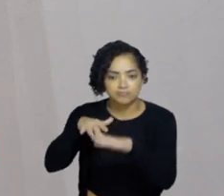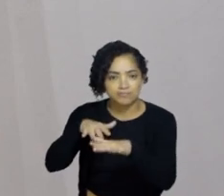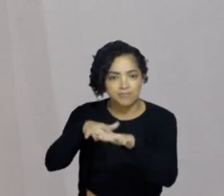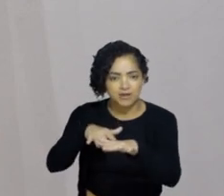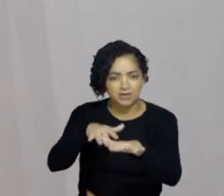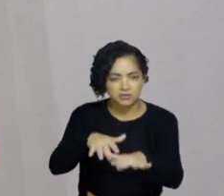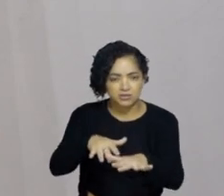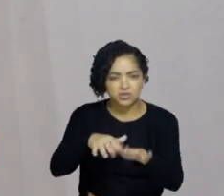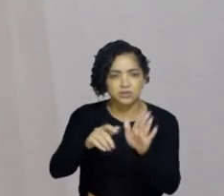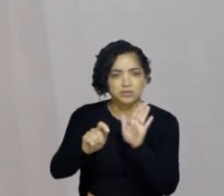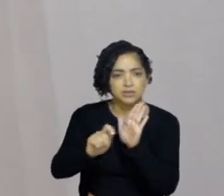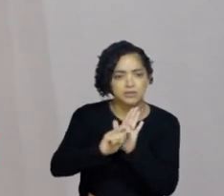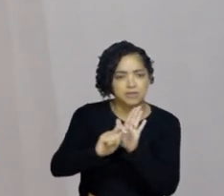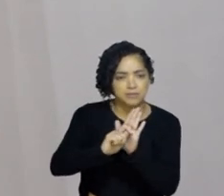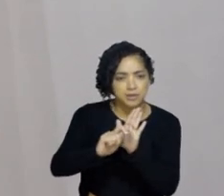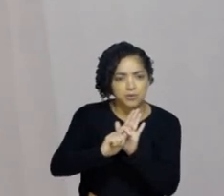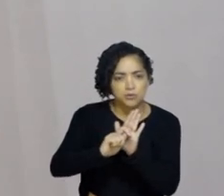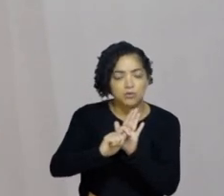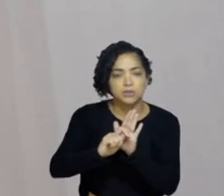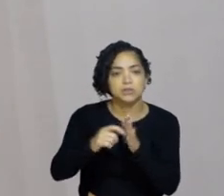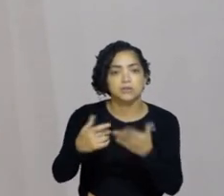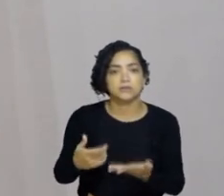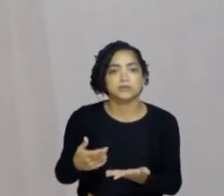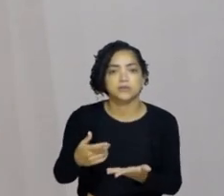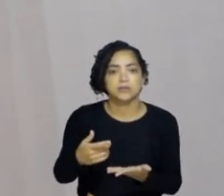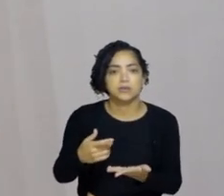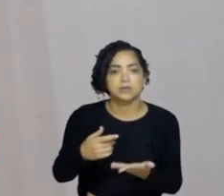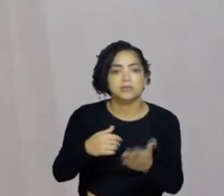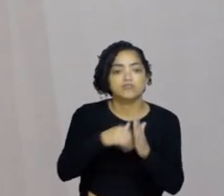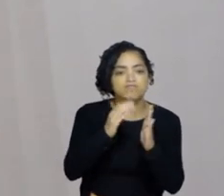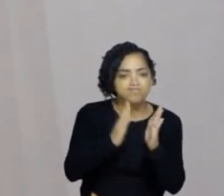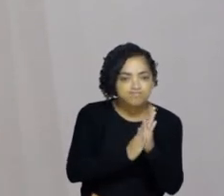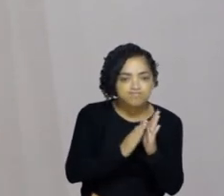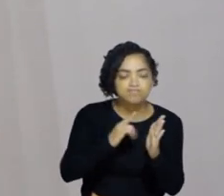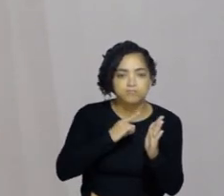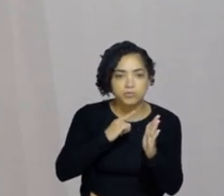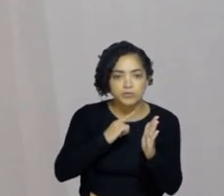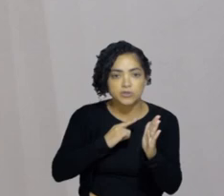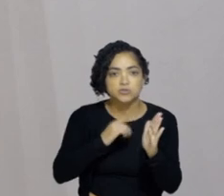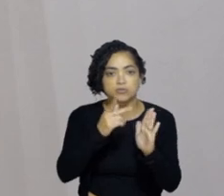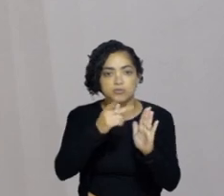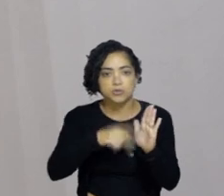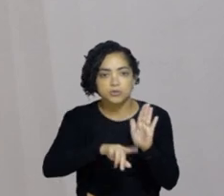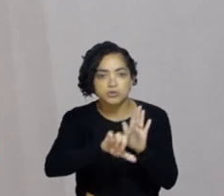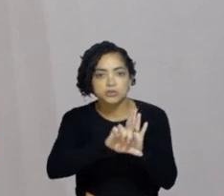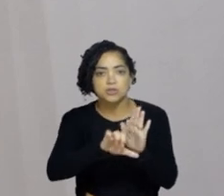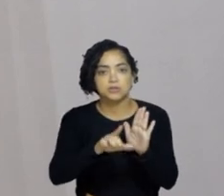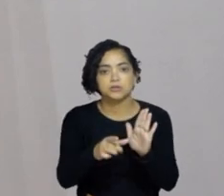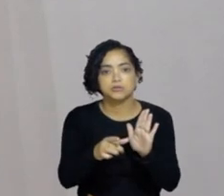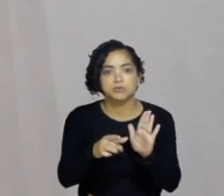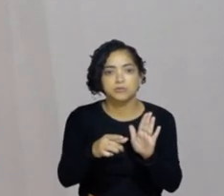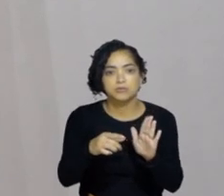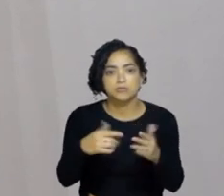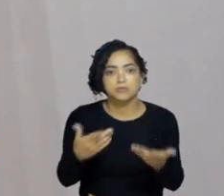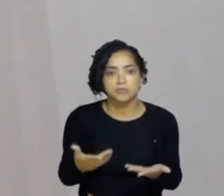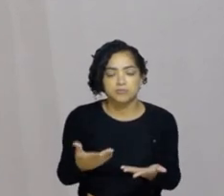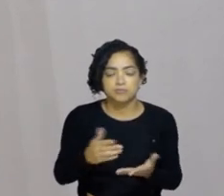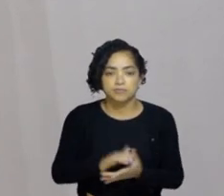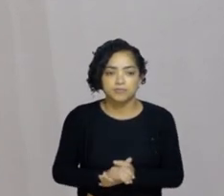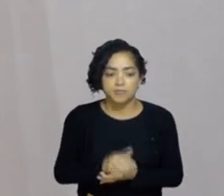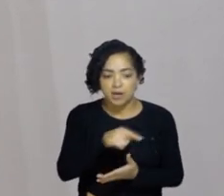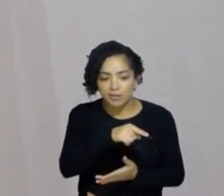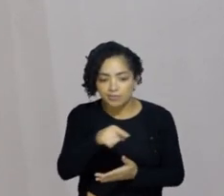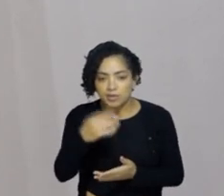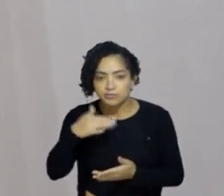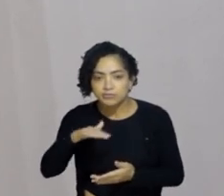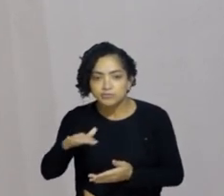O deputado fez ali para multar essa gente aí. É isso aí. Vamos fumar maconha. Ah, tá aí o restante. Daí pega o guri que não sabe,